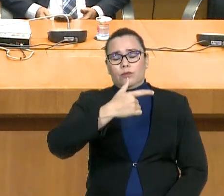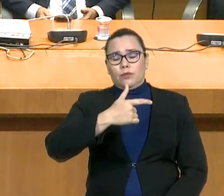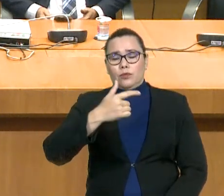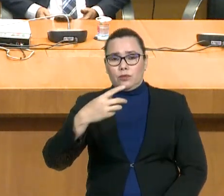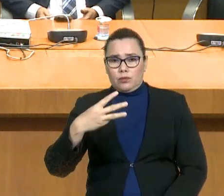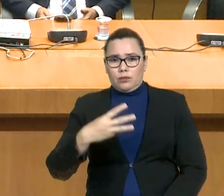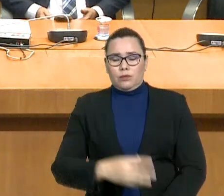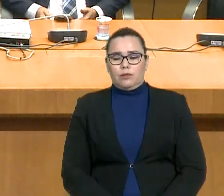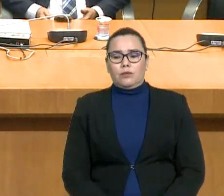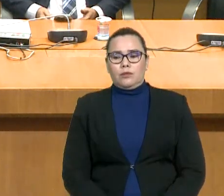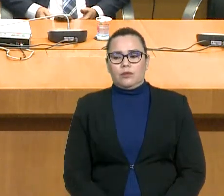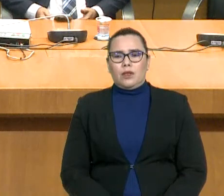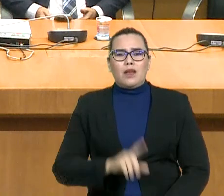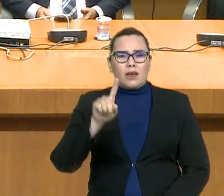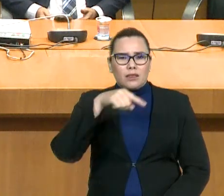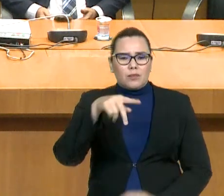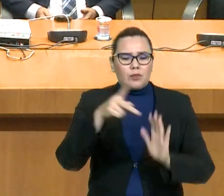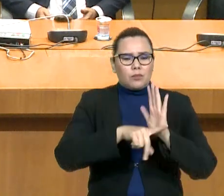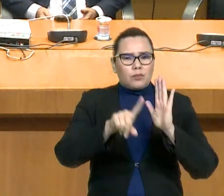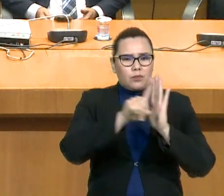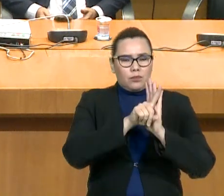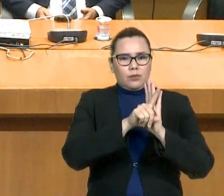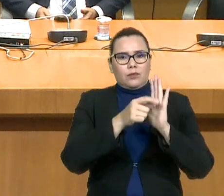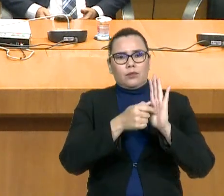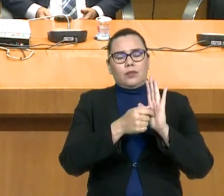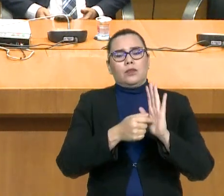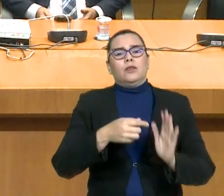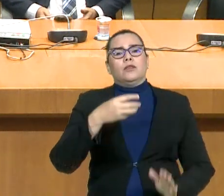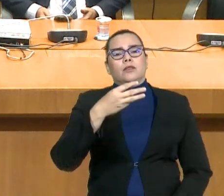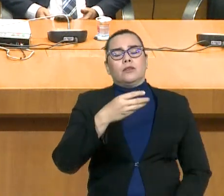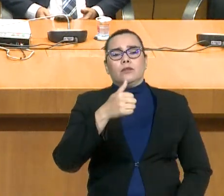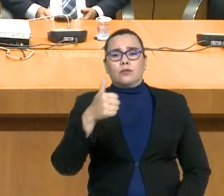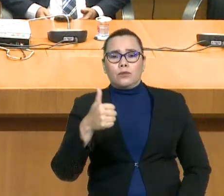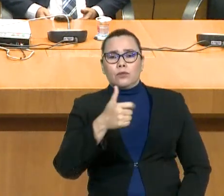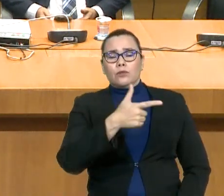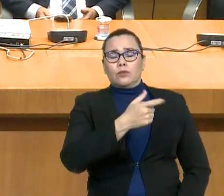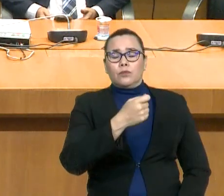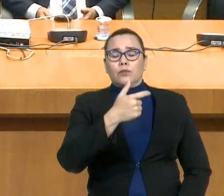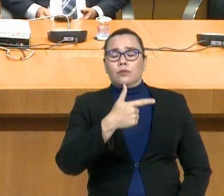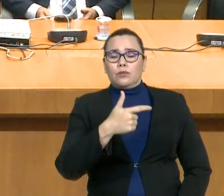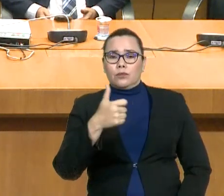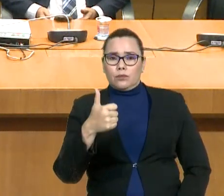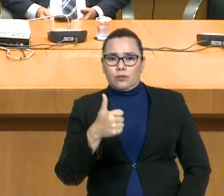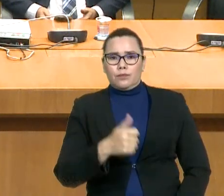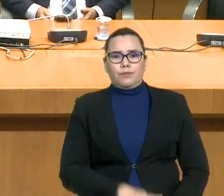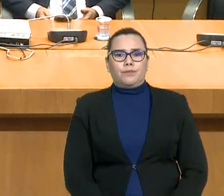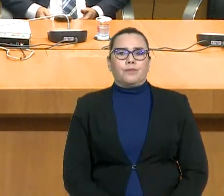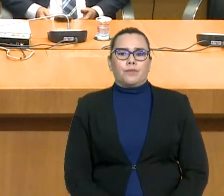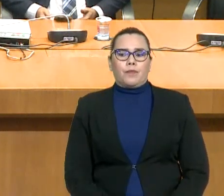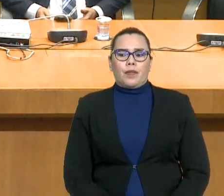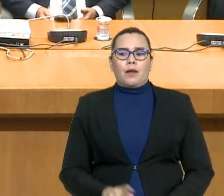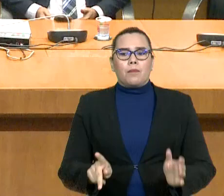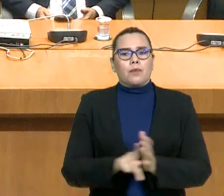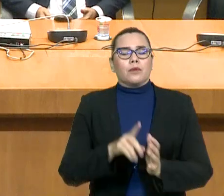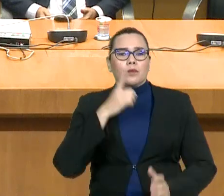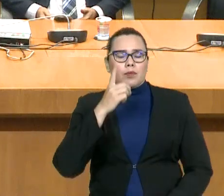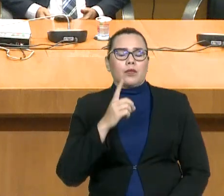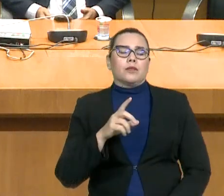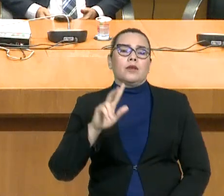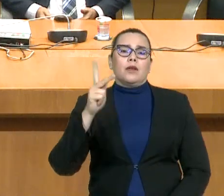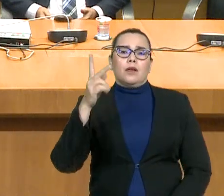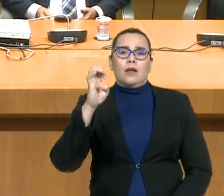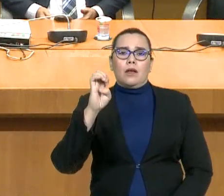009/2023. Veto total ao projeto de lei número 311/2021, de autoria da deputada doutora Helena do